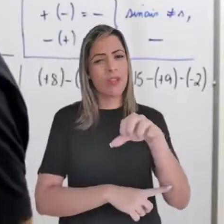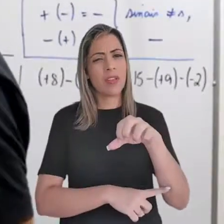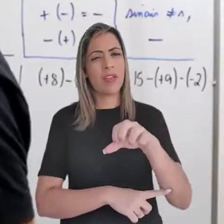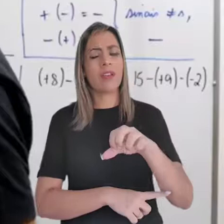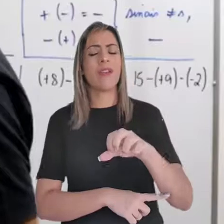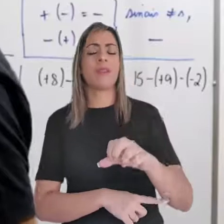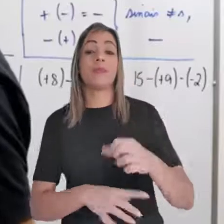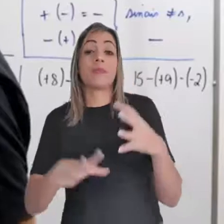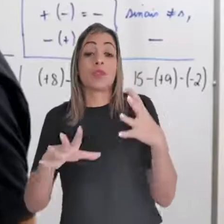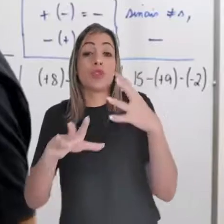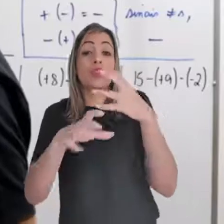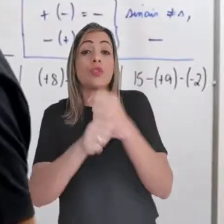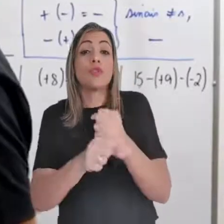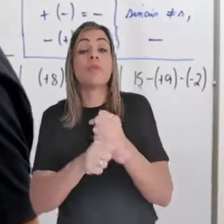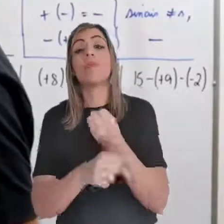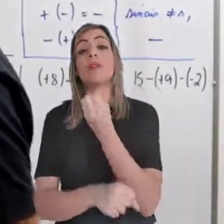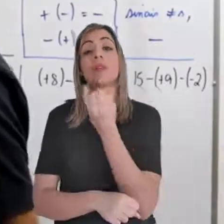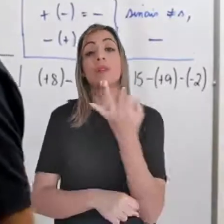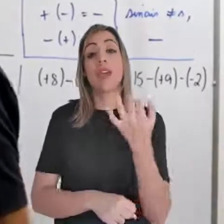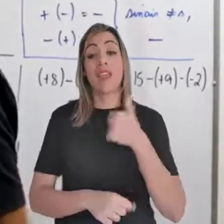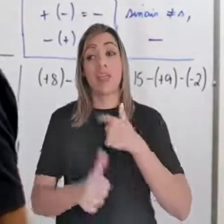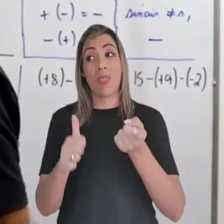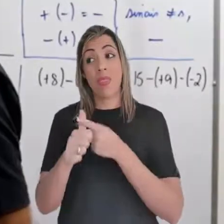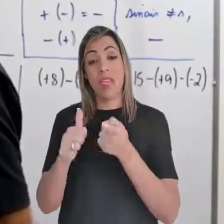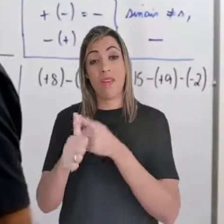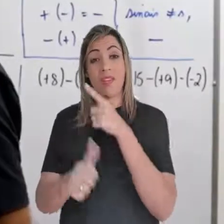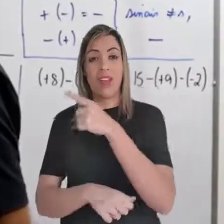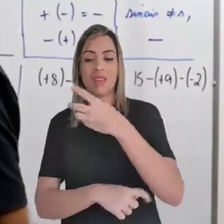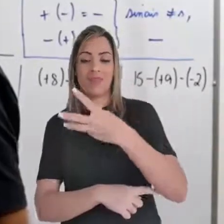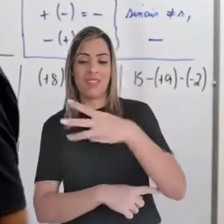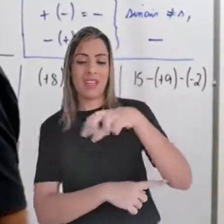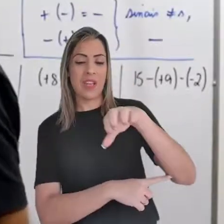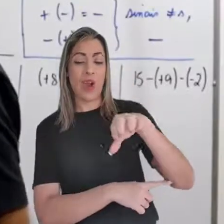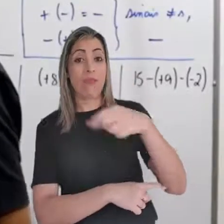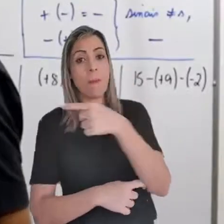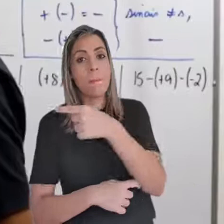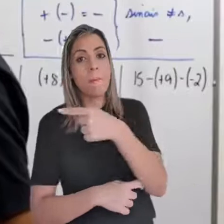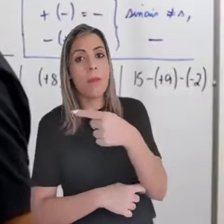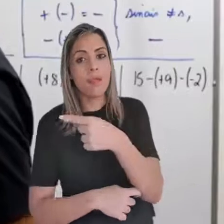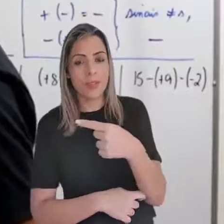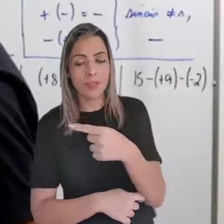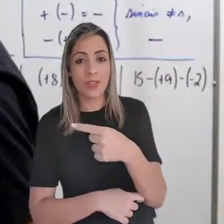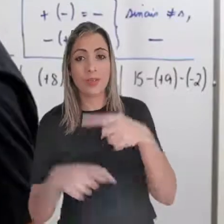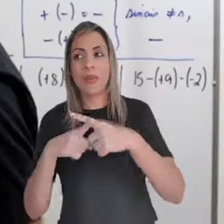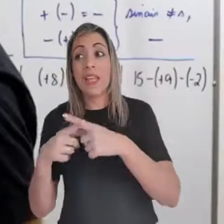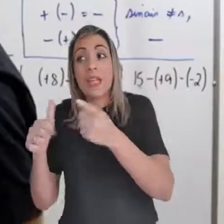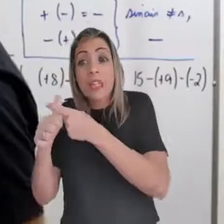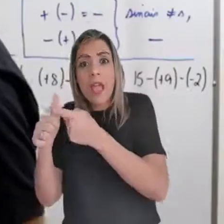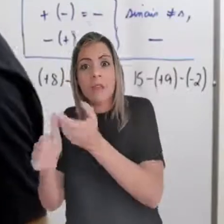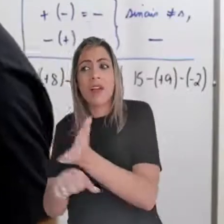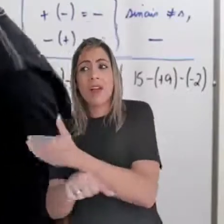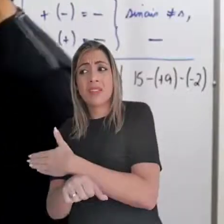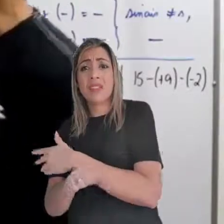mais 19 e no final das contas eu fiquei devendo 39. Veja que eu